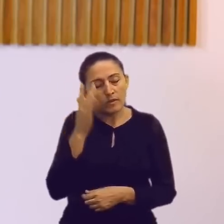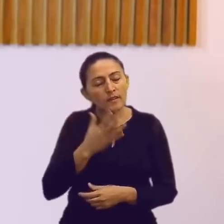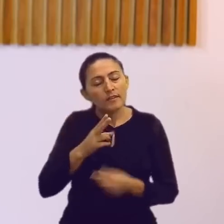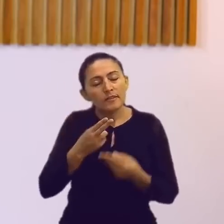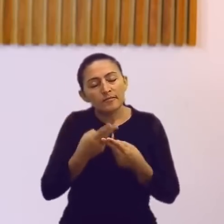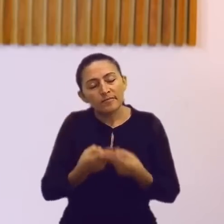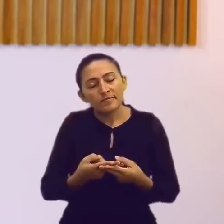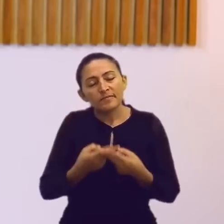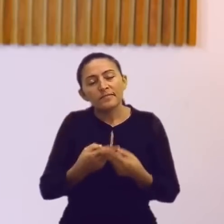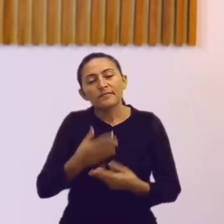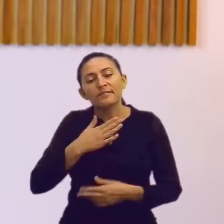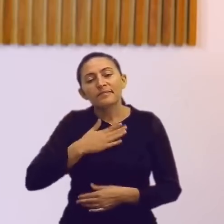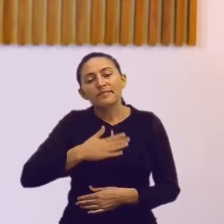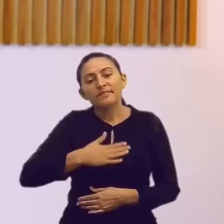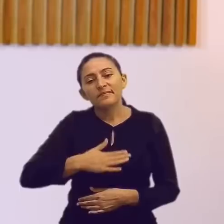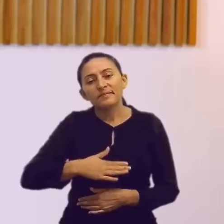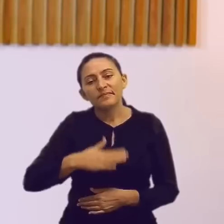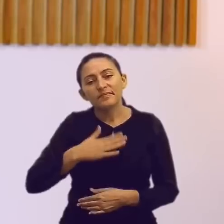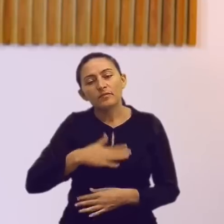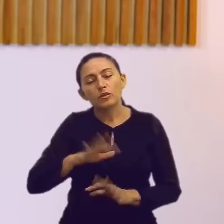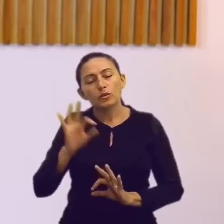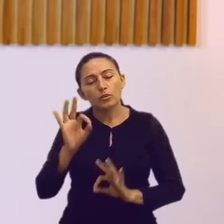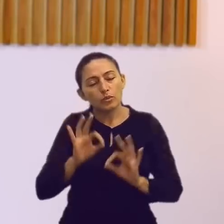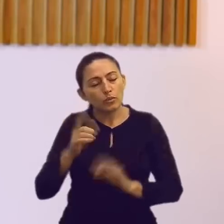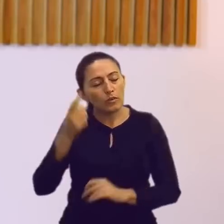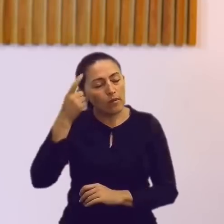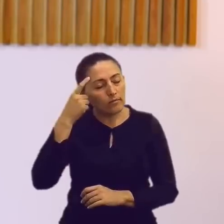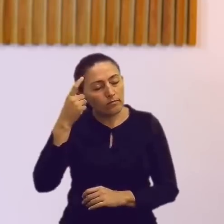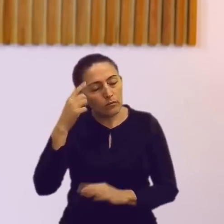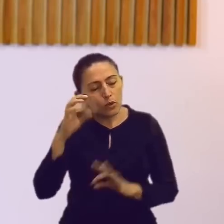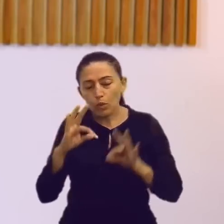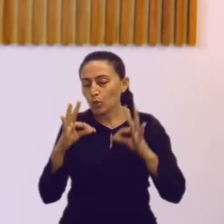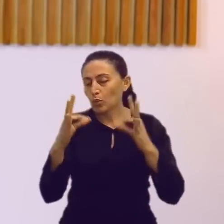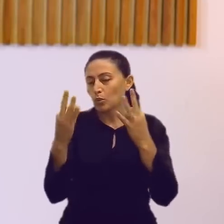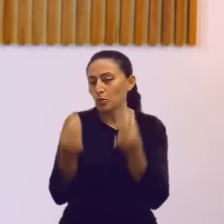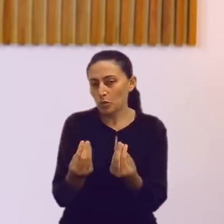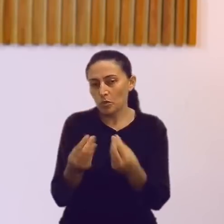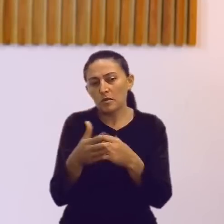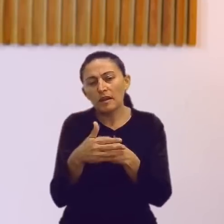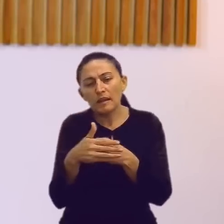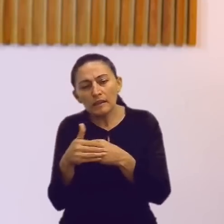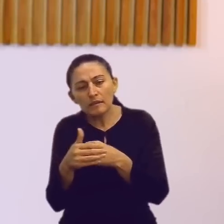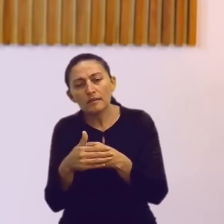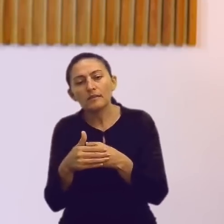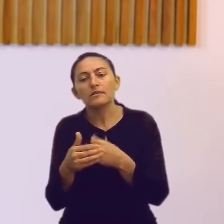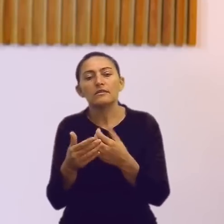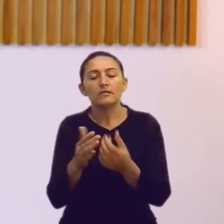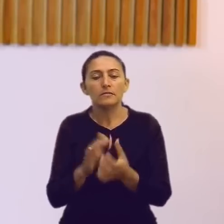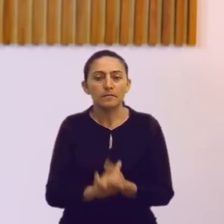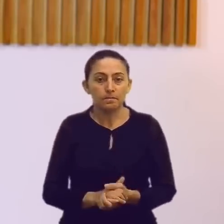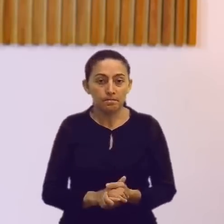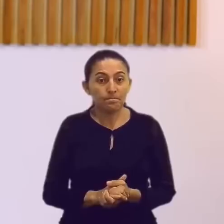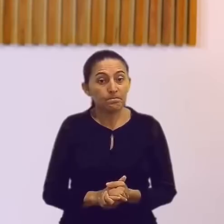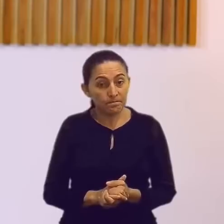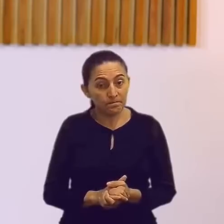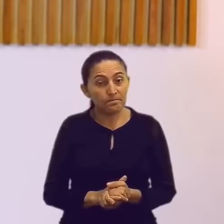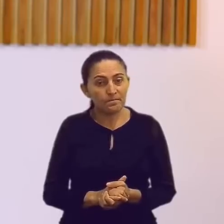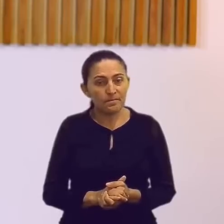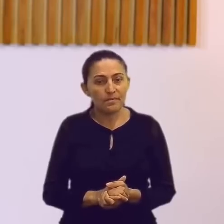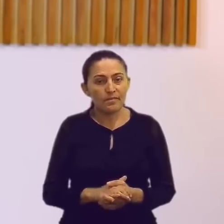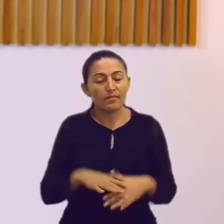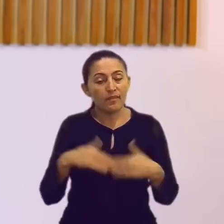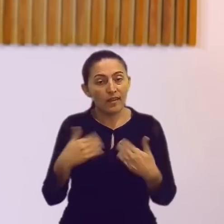um autocontrole, uma pessoa dócil. Muito bem. Dessa